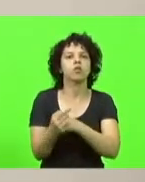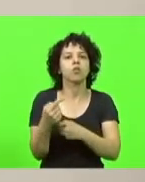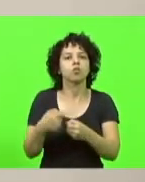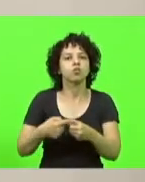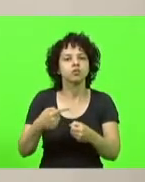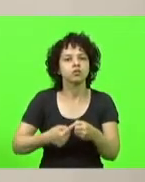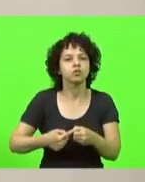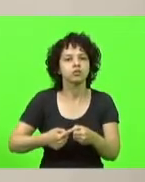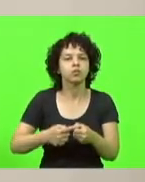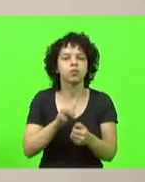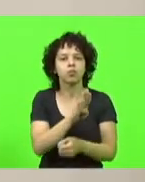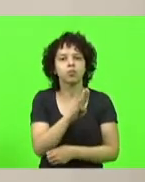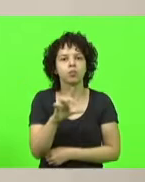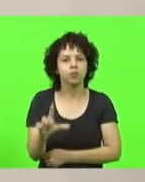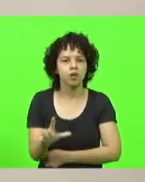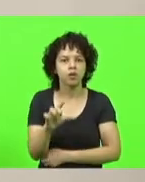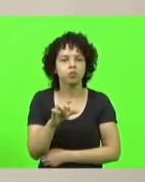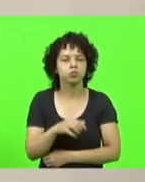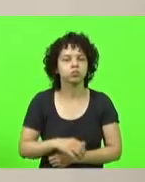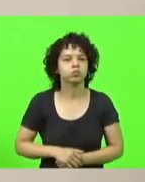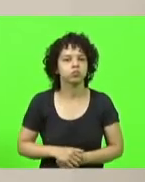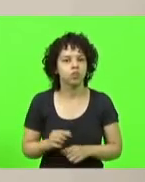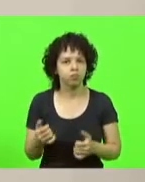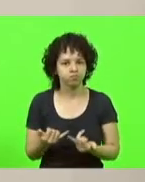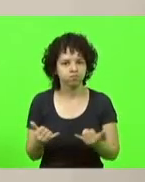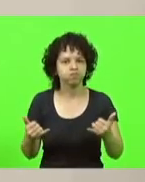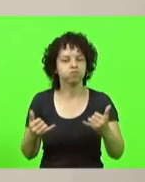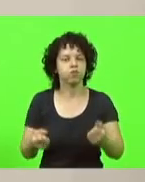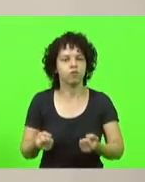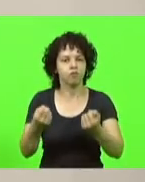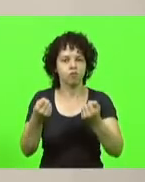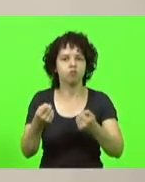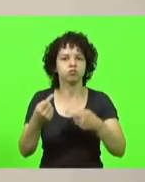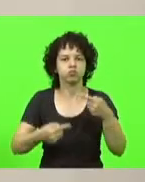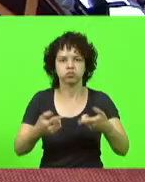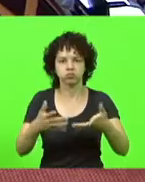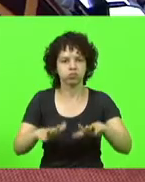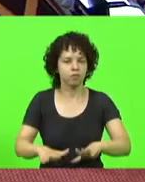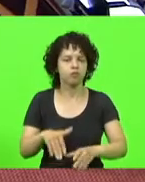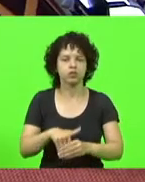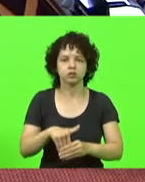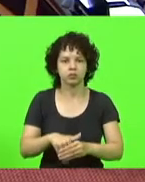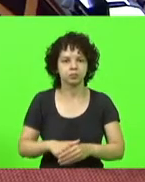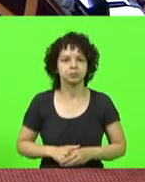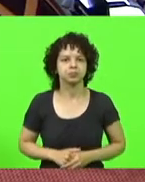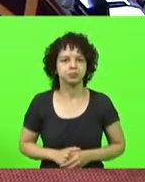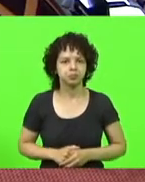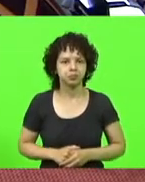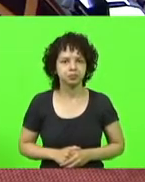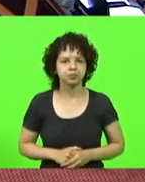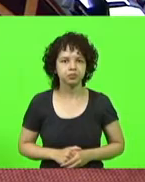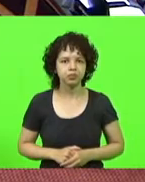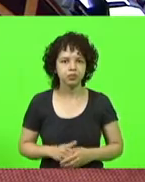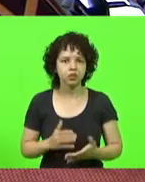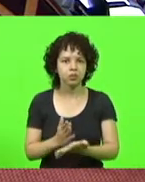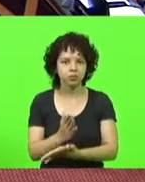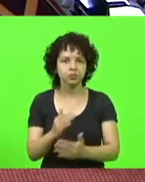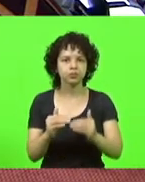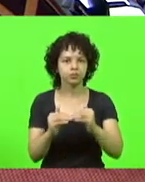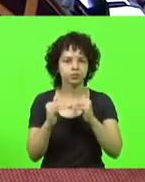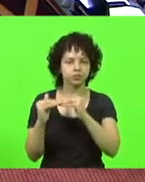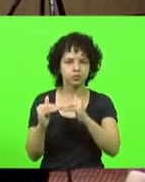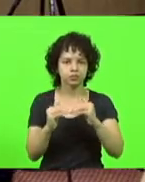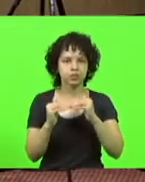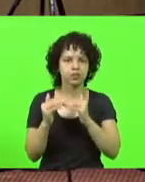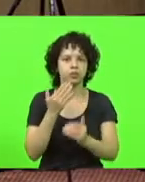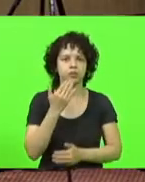potência necessária. Em discussão. Não havendo quem queira discutir, em votação. Deputados que aprovam, permaneçam como se encontram. Aprovado por unanimidade.